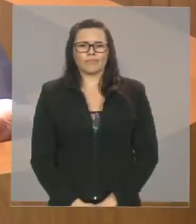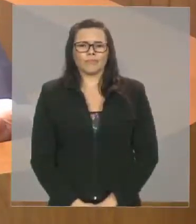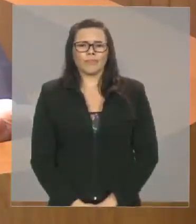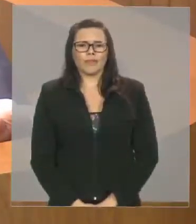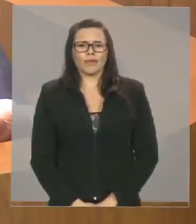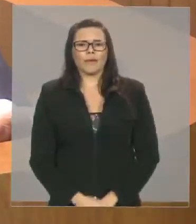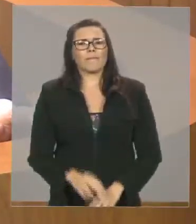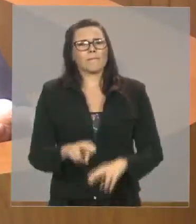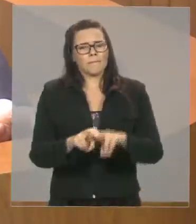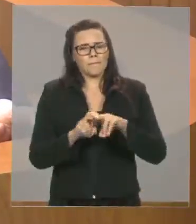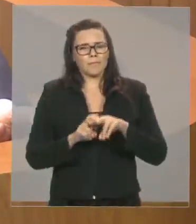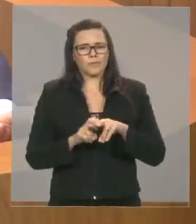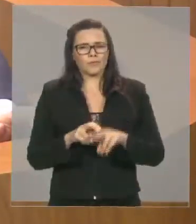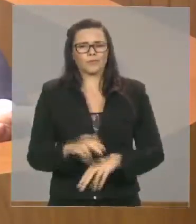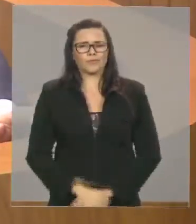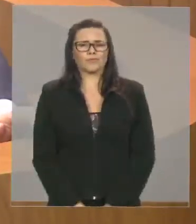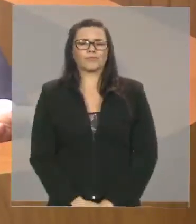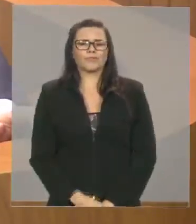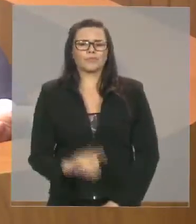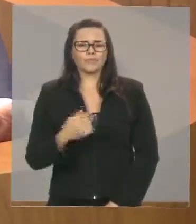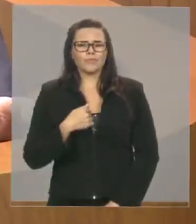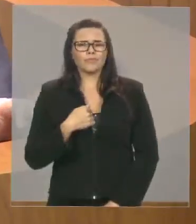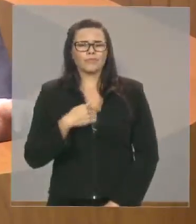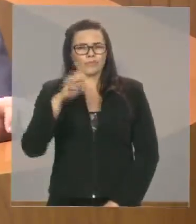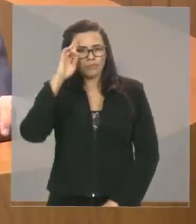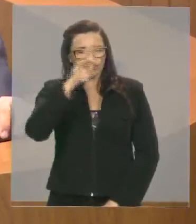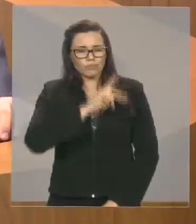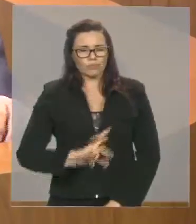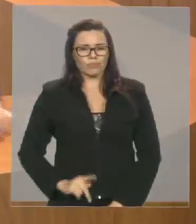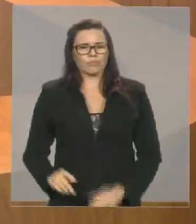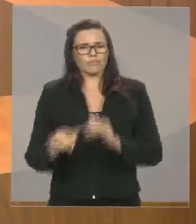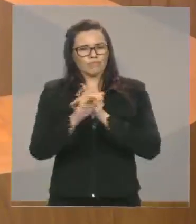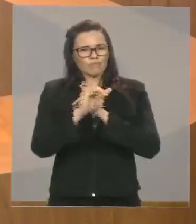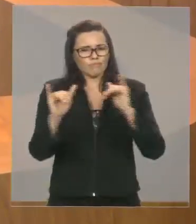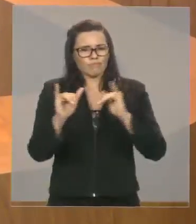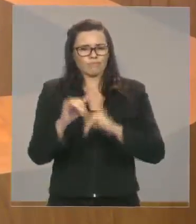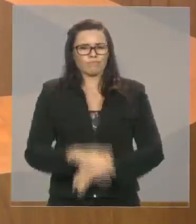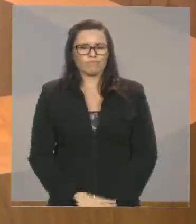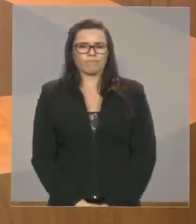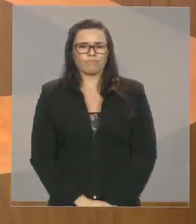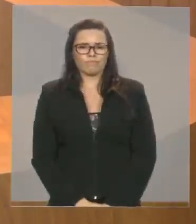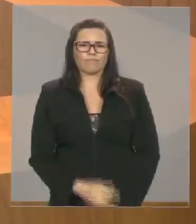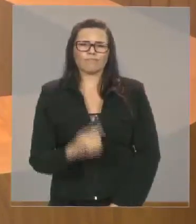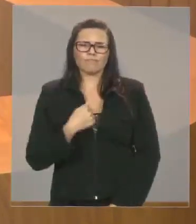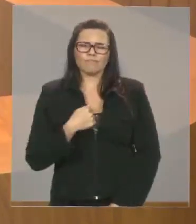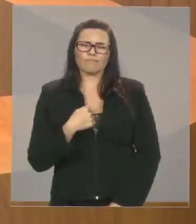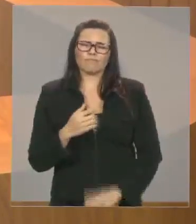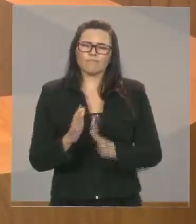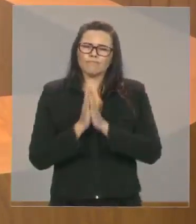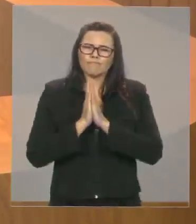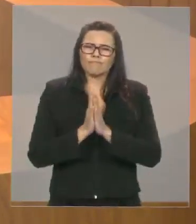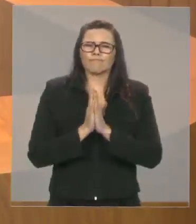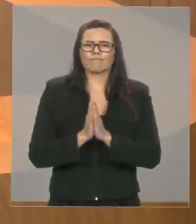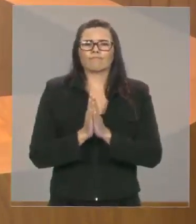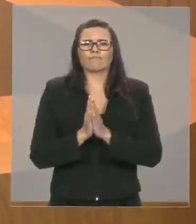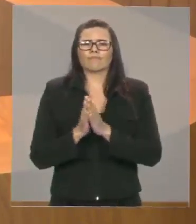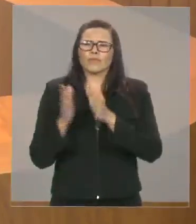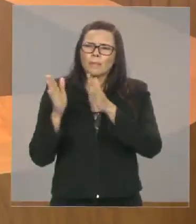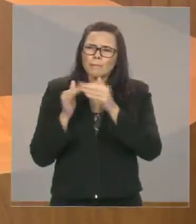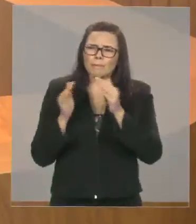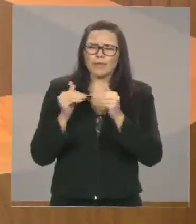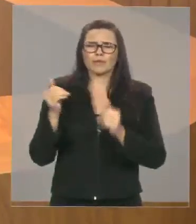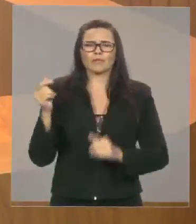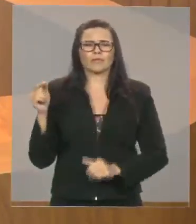conterrâneo que me questionou sobre isso e fazer um apelo ao governador para que